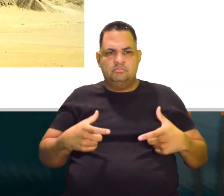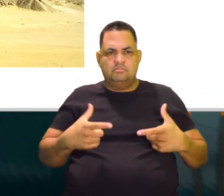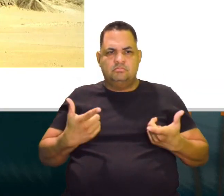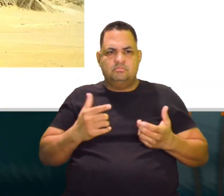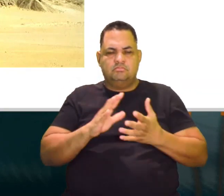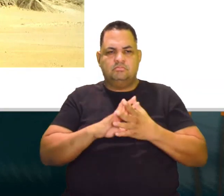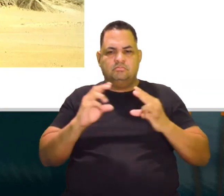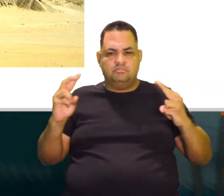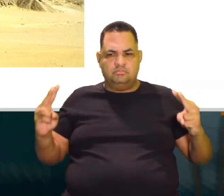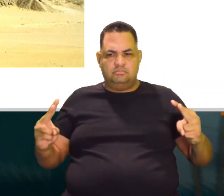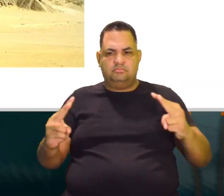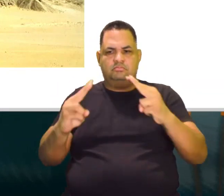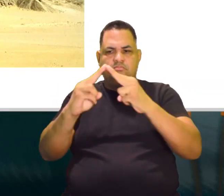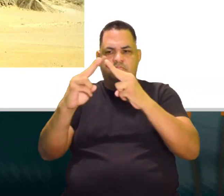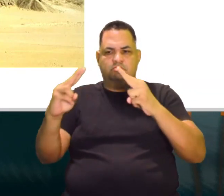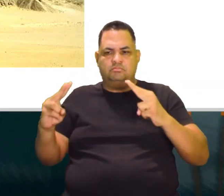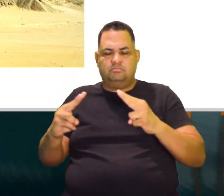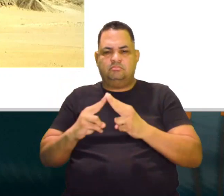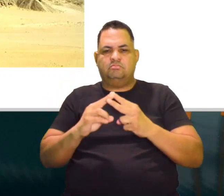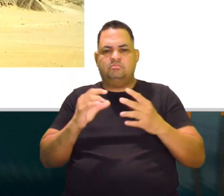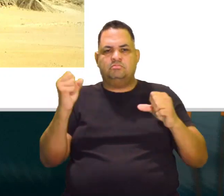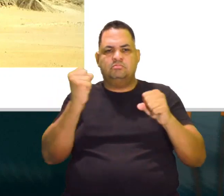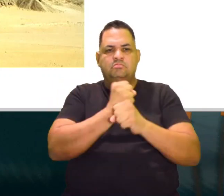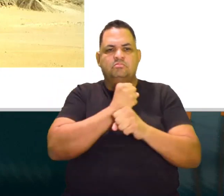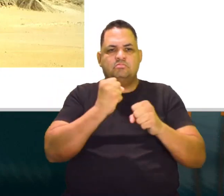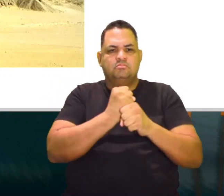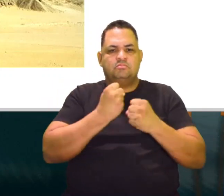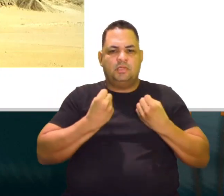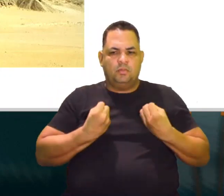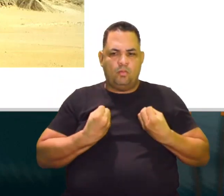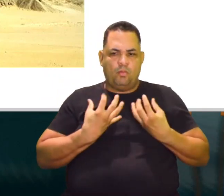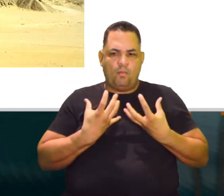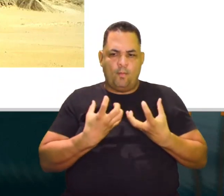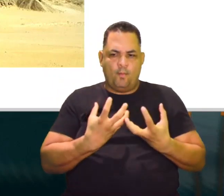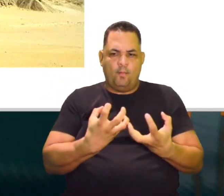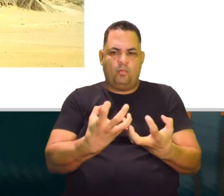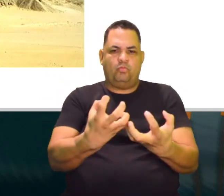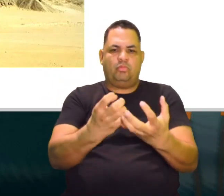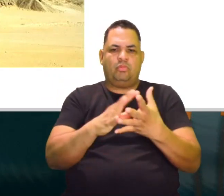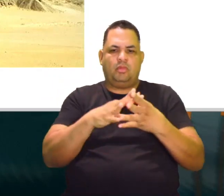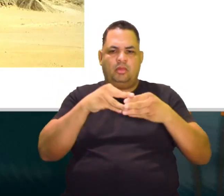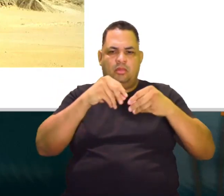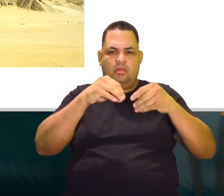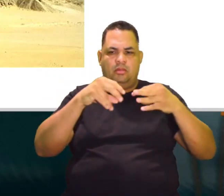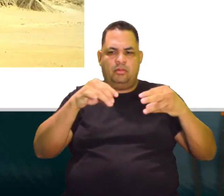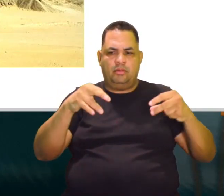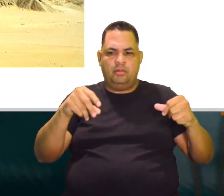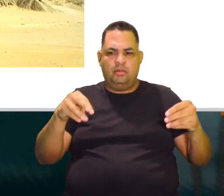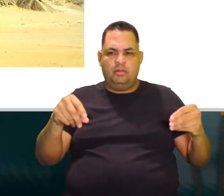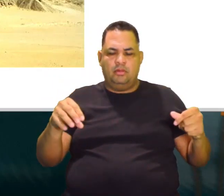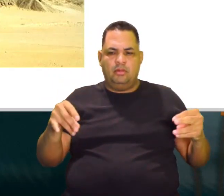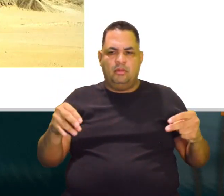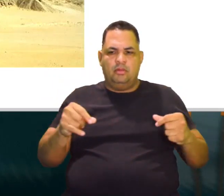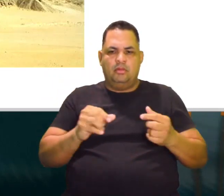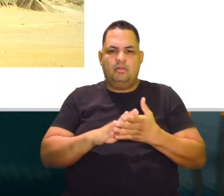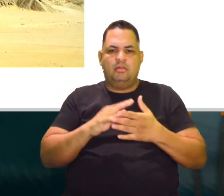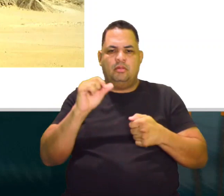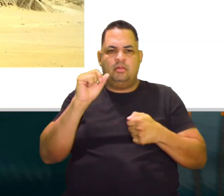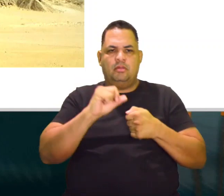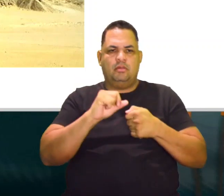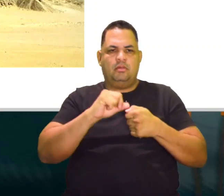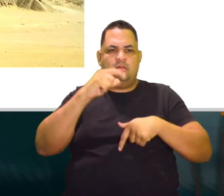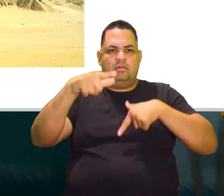pirâmides foram construídas. No deserto, podemos observar ali, né, areia. Então, foi feito por